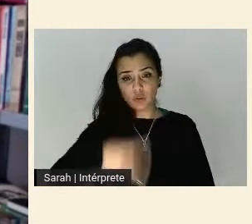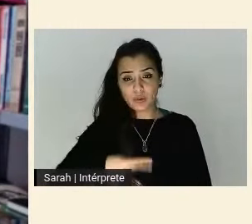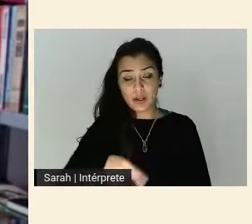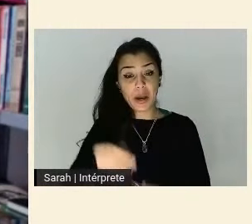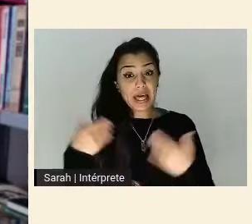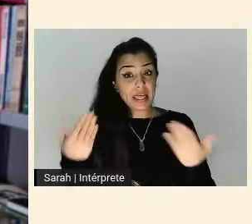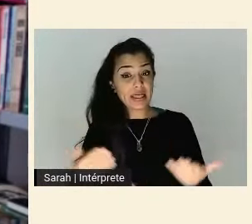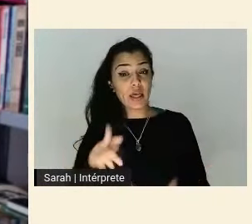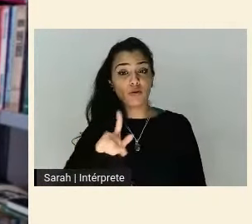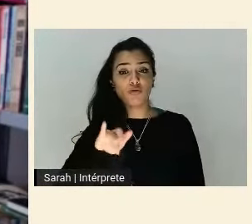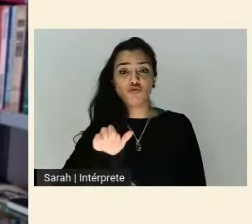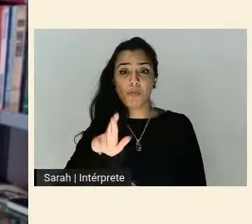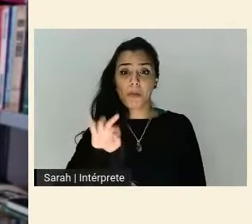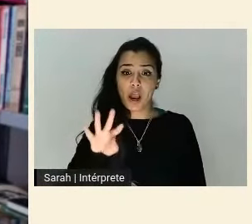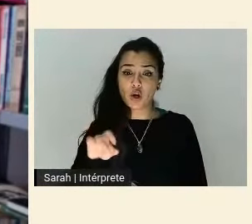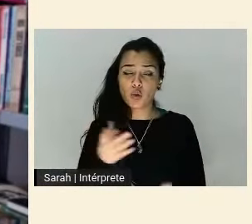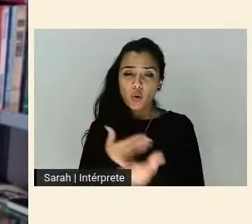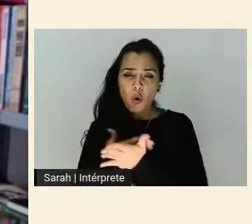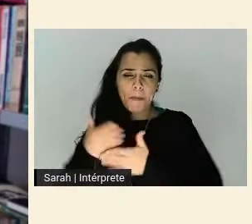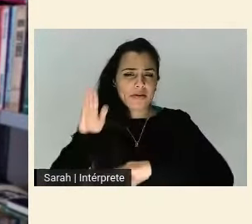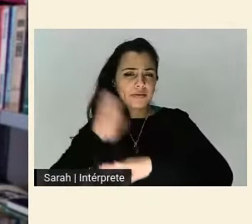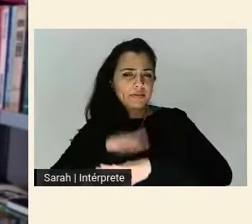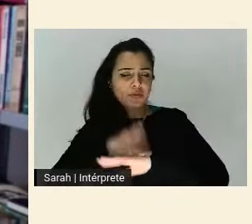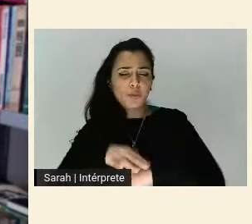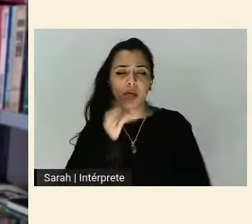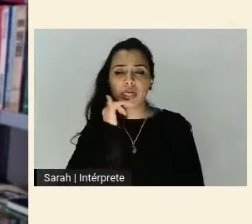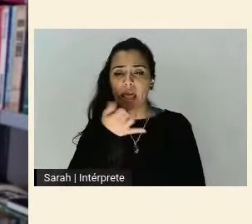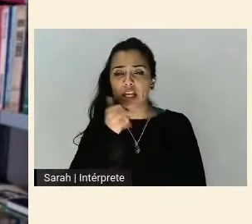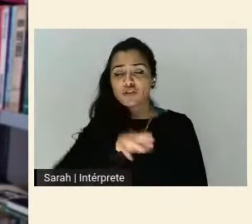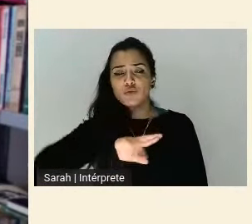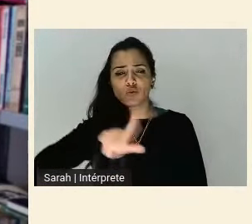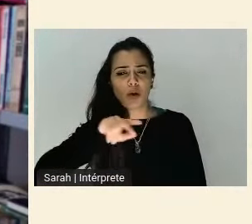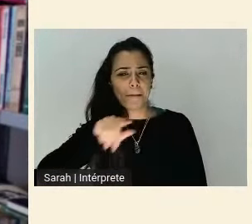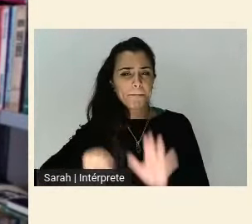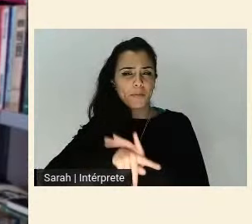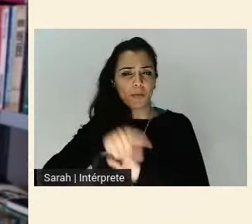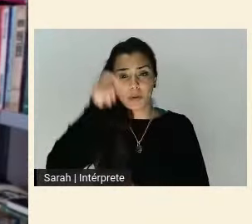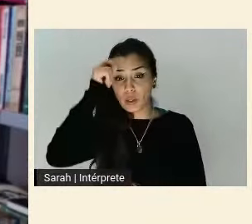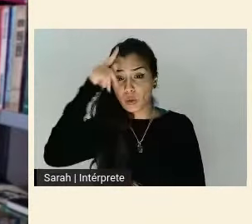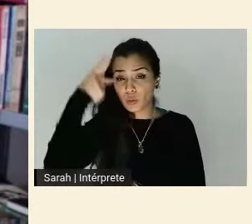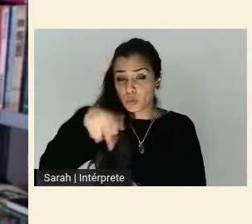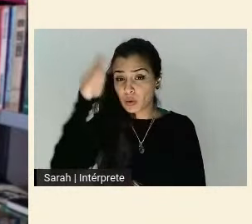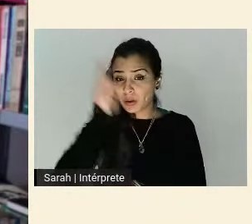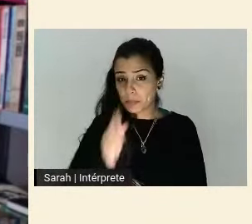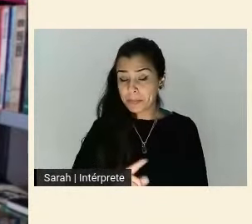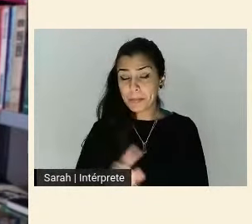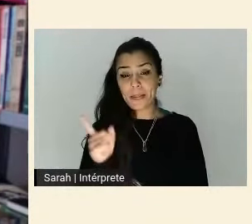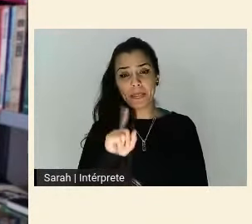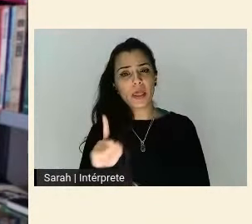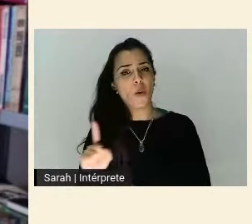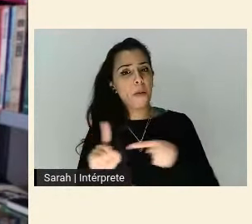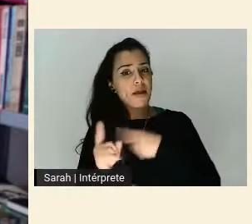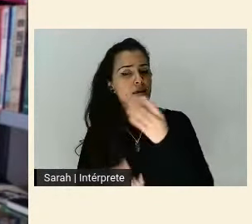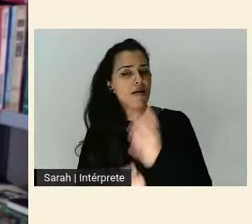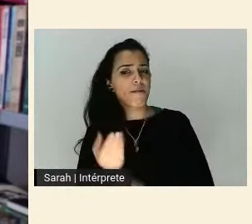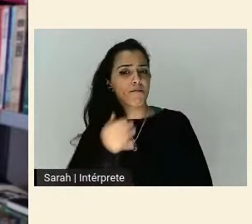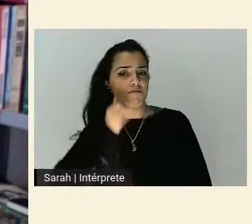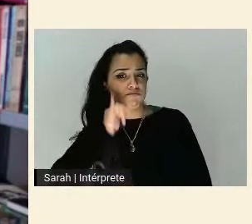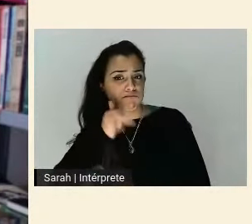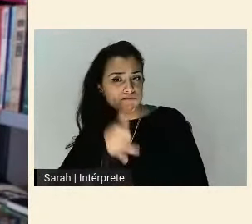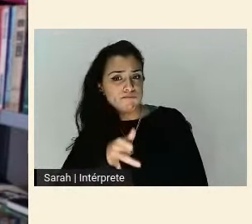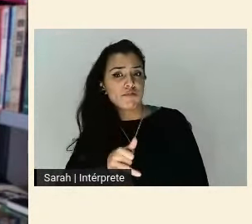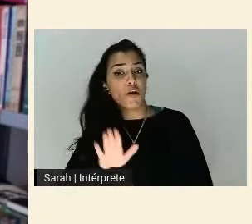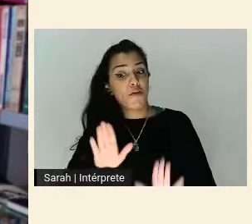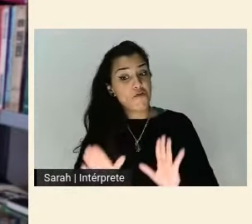Freire constrói, não é uma narrativa para a história da cultura brasileira, ele constrói uma narrativa para a história